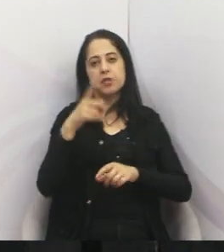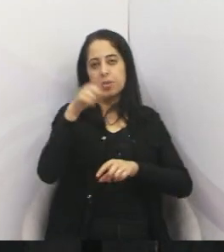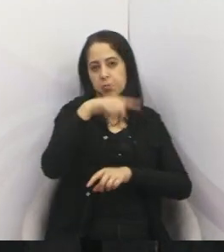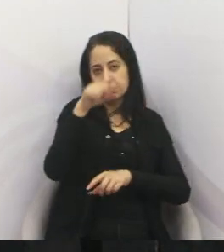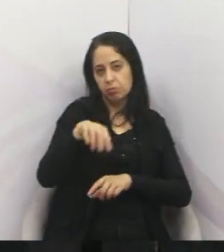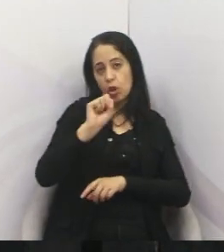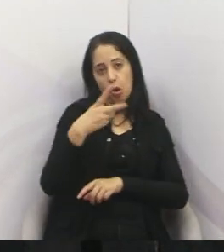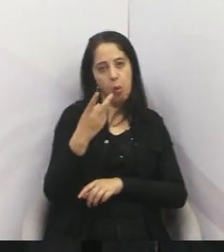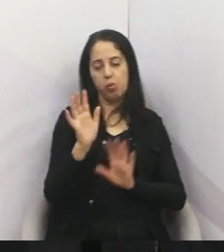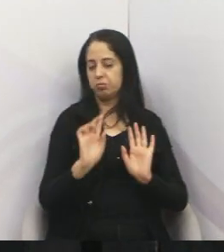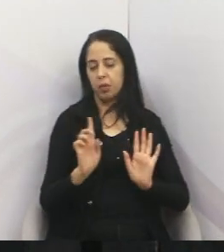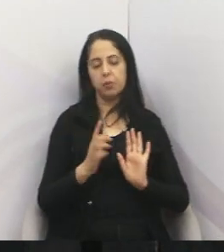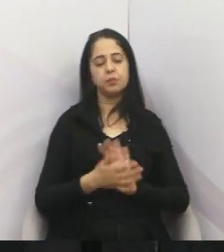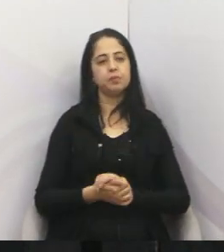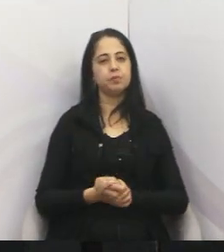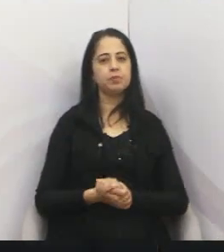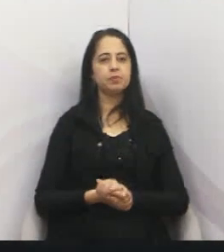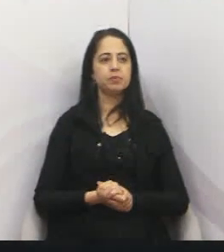bom?